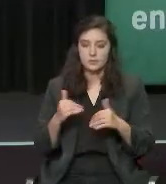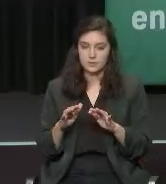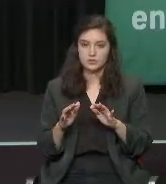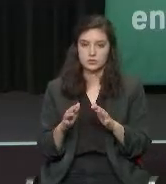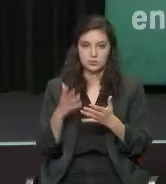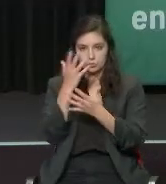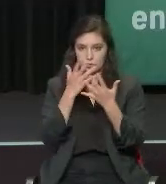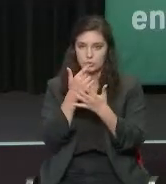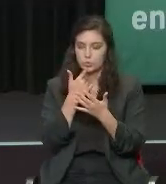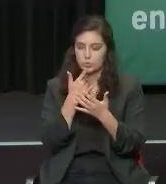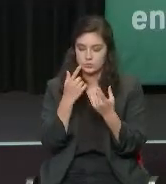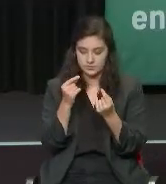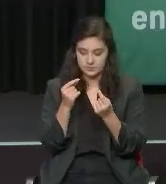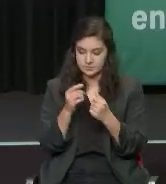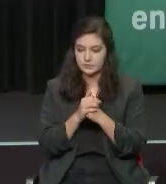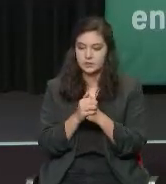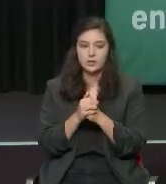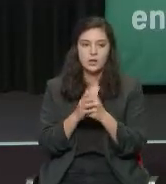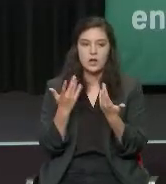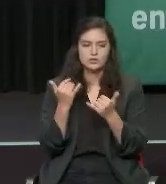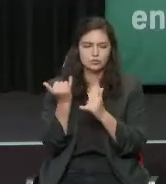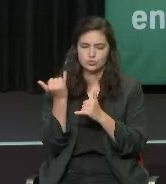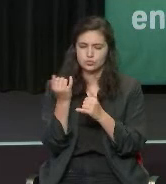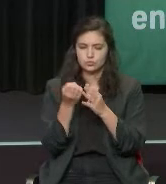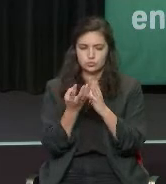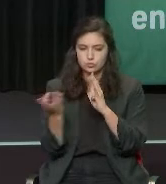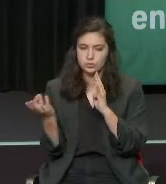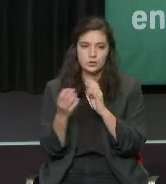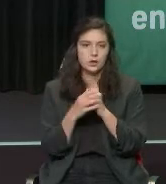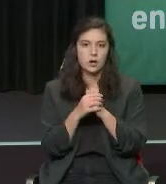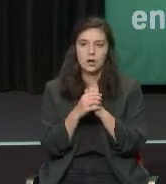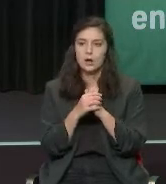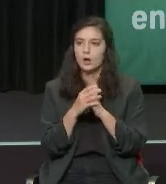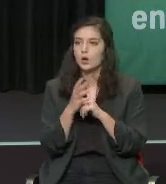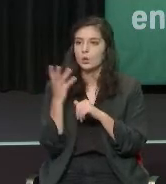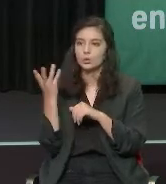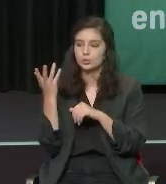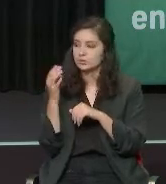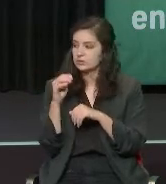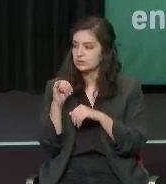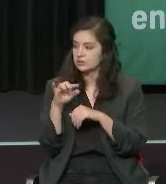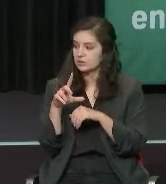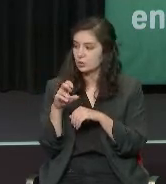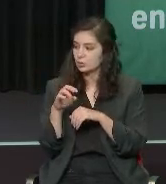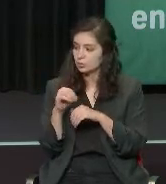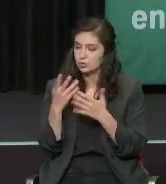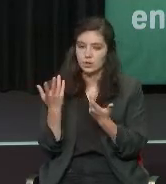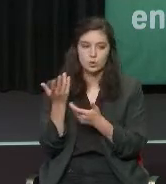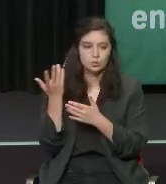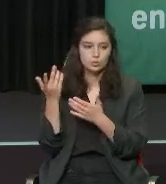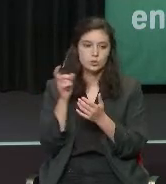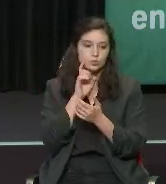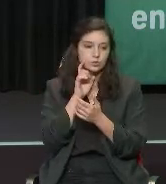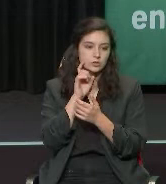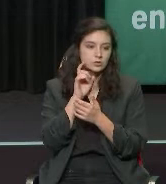confusão é muita. Há muitas instituições, há uma cultura de silos, há uma cultura de proteção de dados,